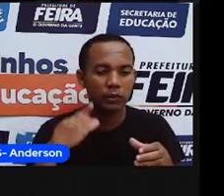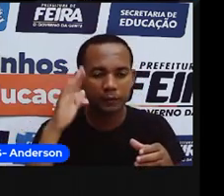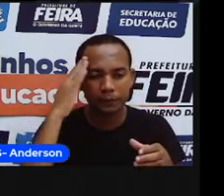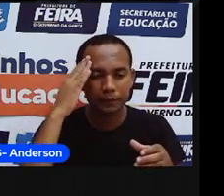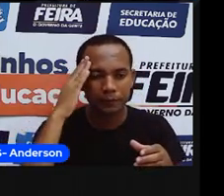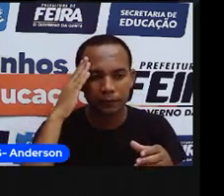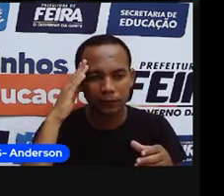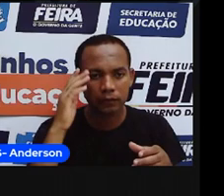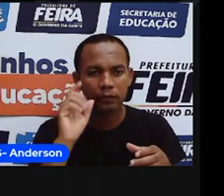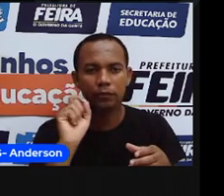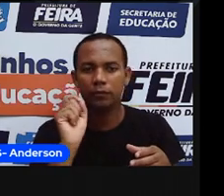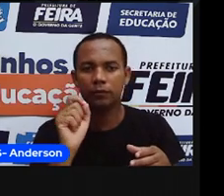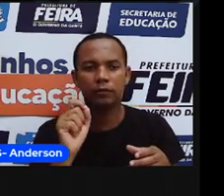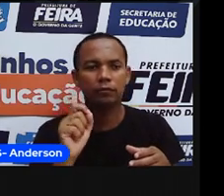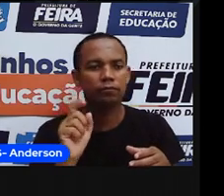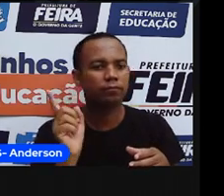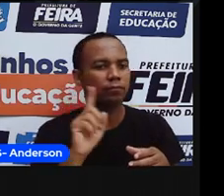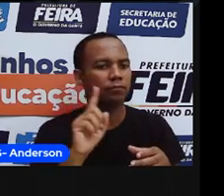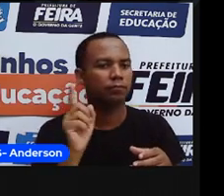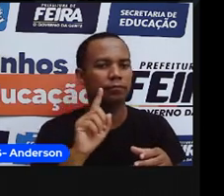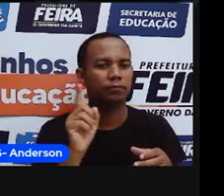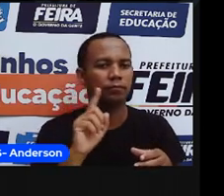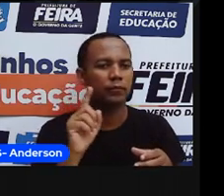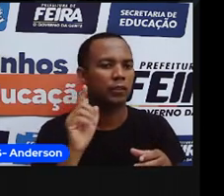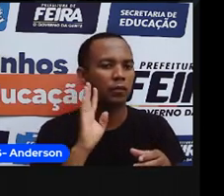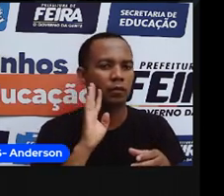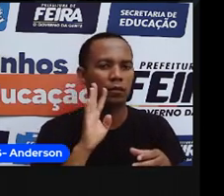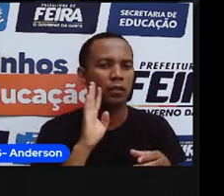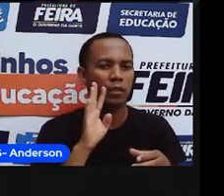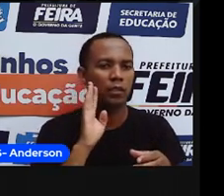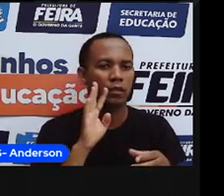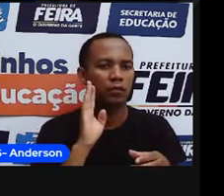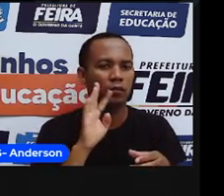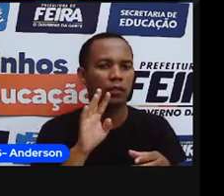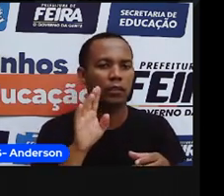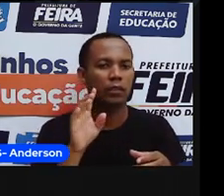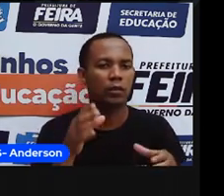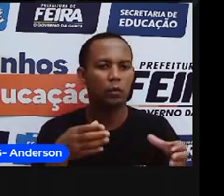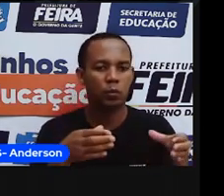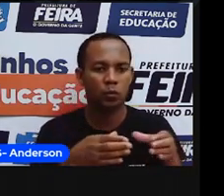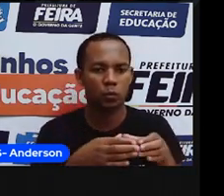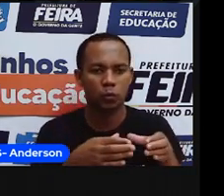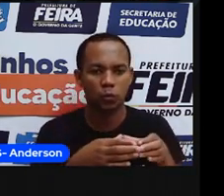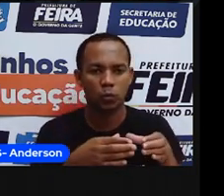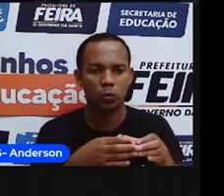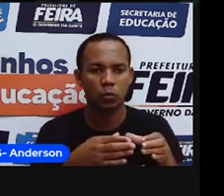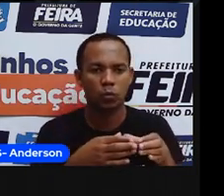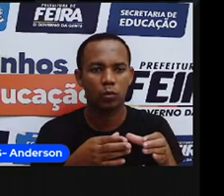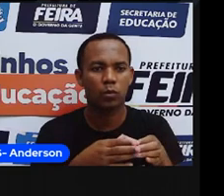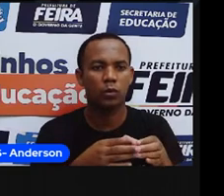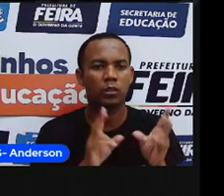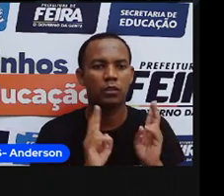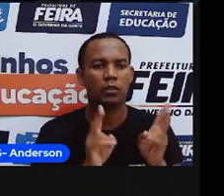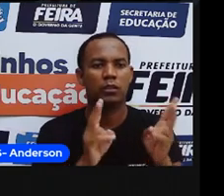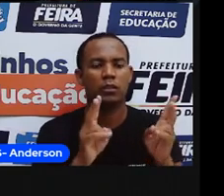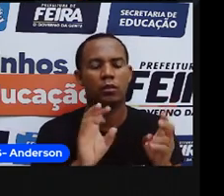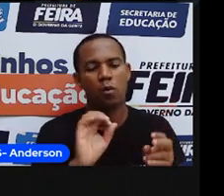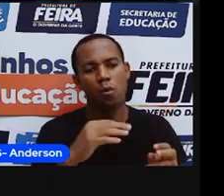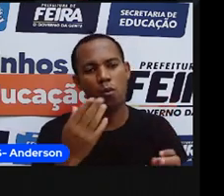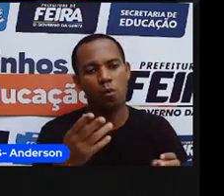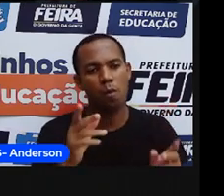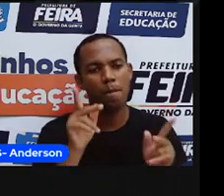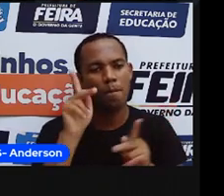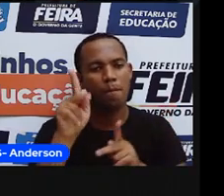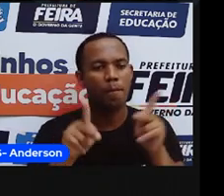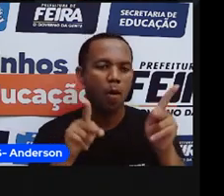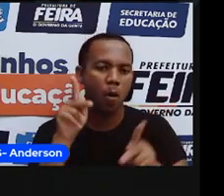que não era legal, na verdade, utilizar a palavra tribo e sim procurar usar os povos